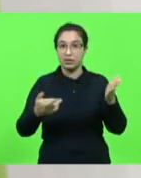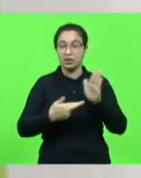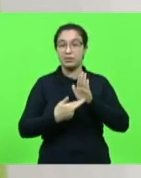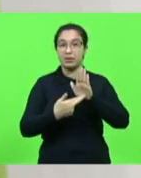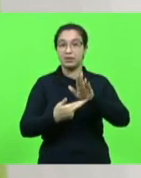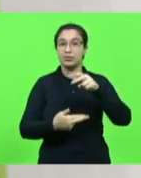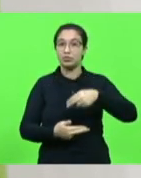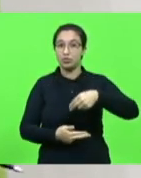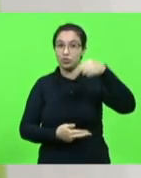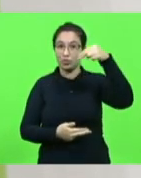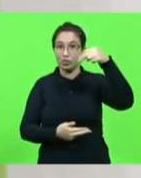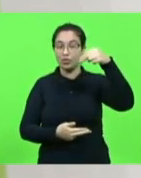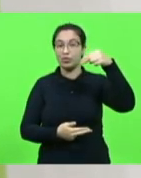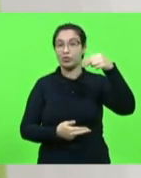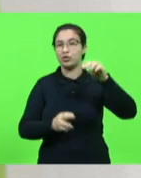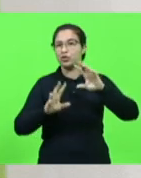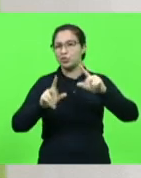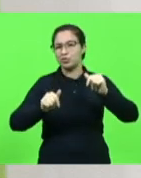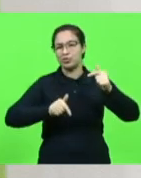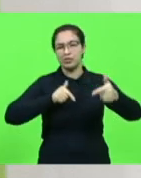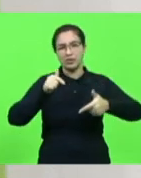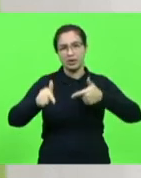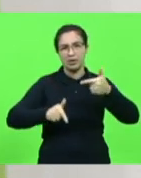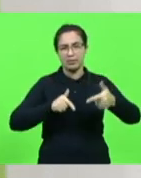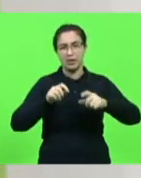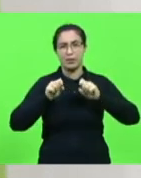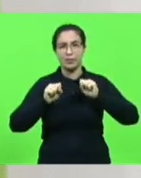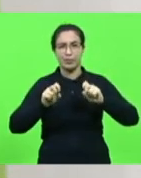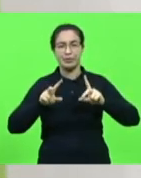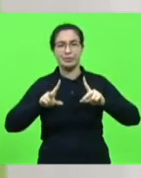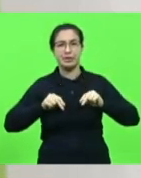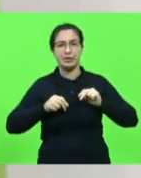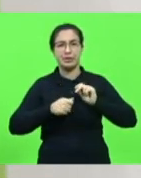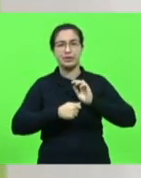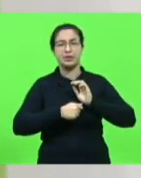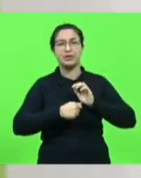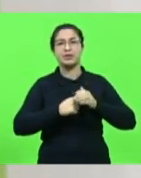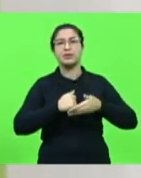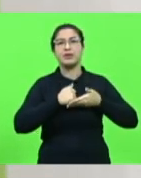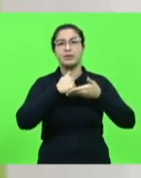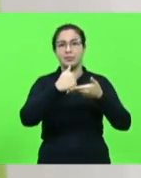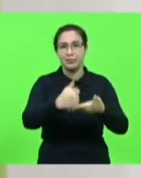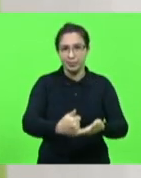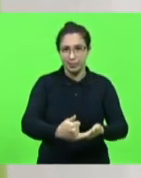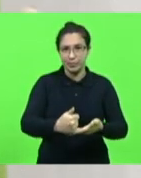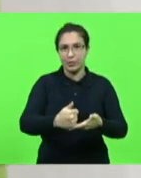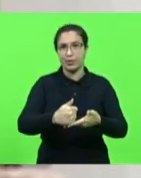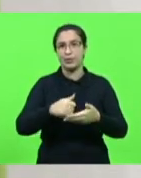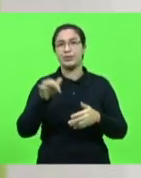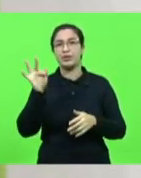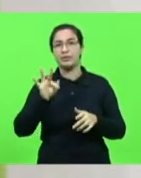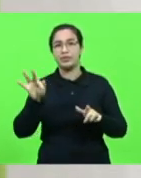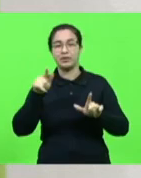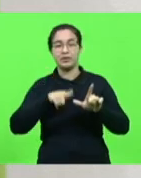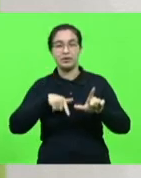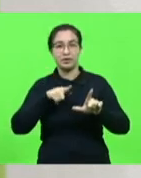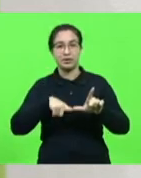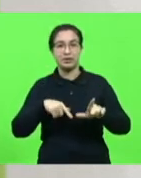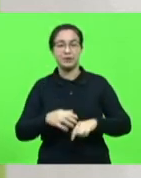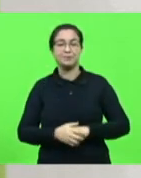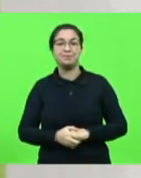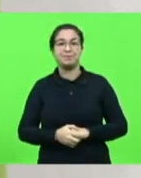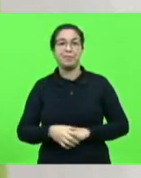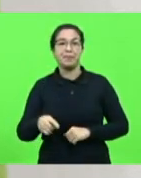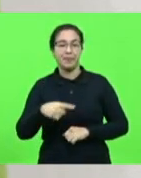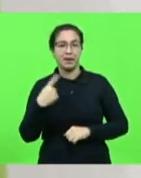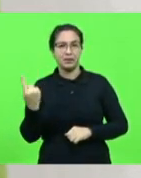Catarina para todas aquelas atividades que possam efetivamente merecer o apoio da Academia Catarinense de Letras. Estamos convencidos, com